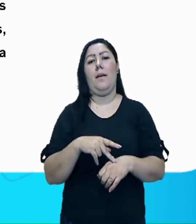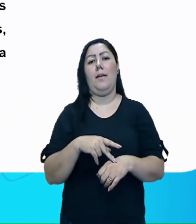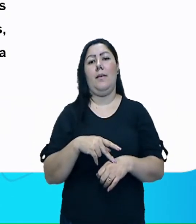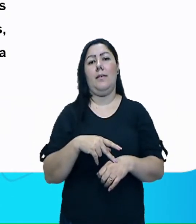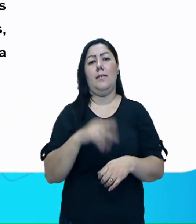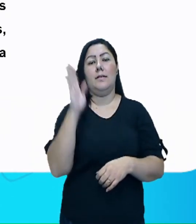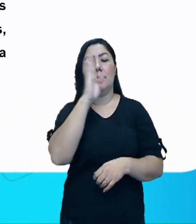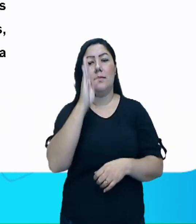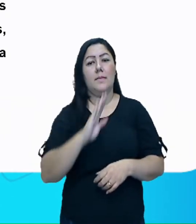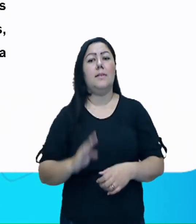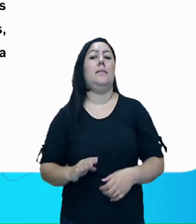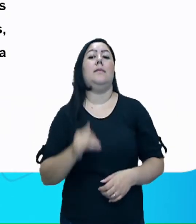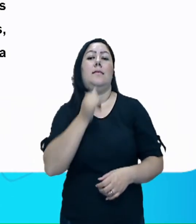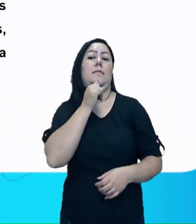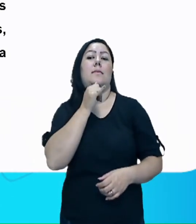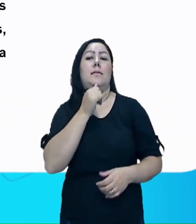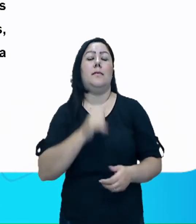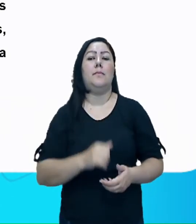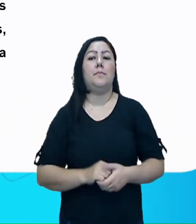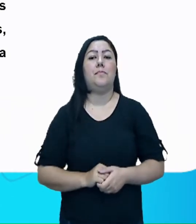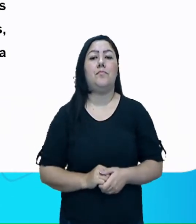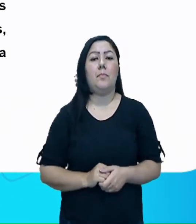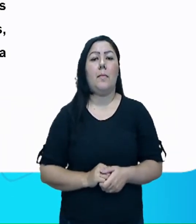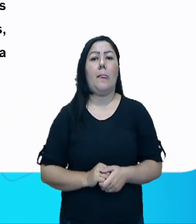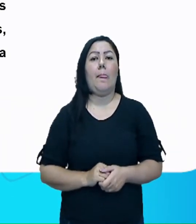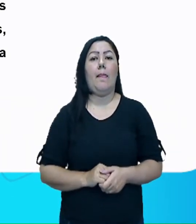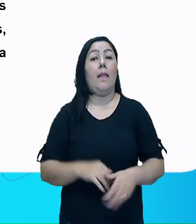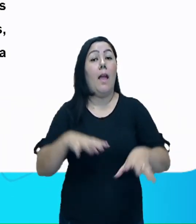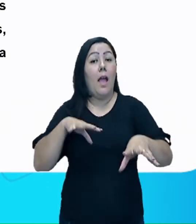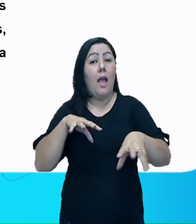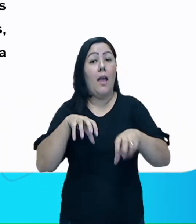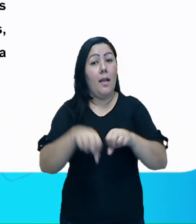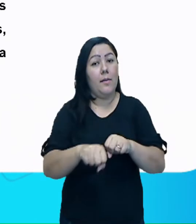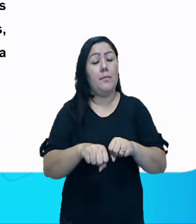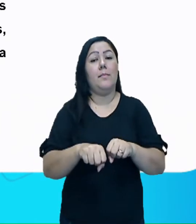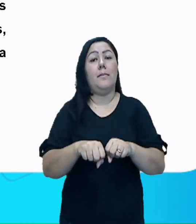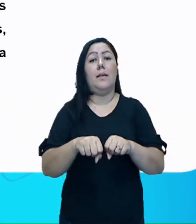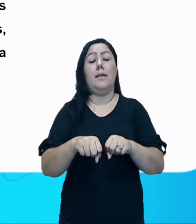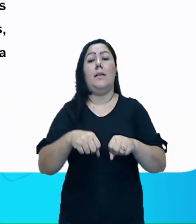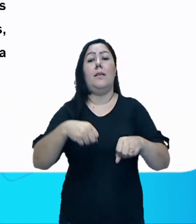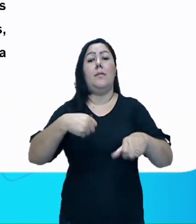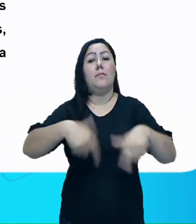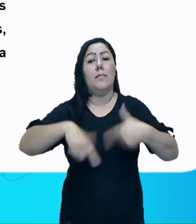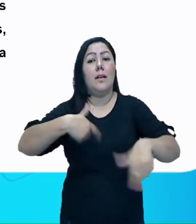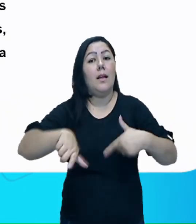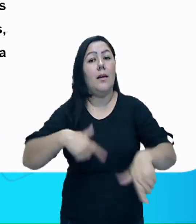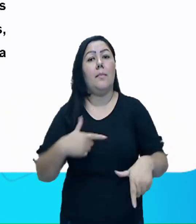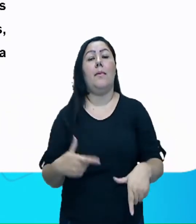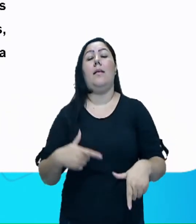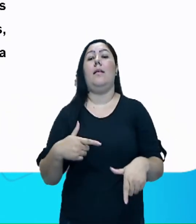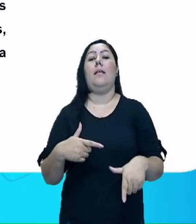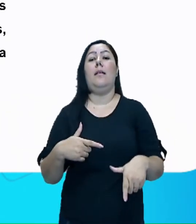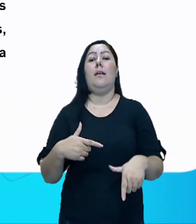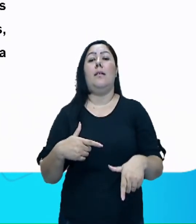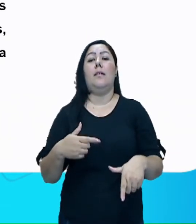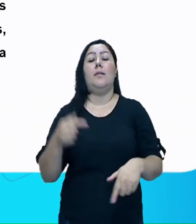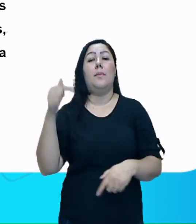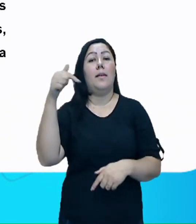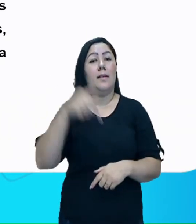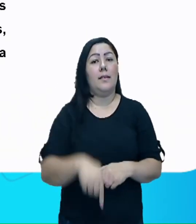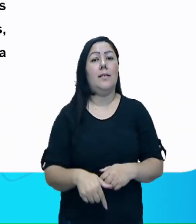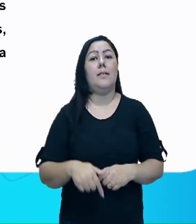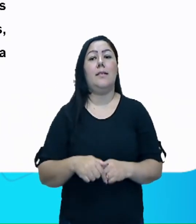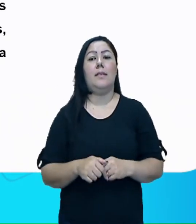Brasil não é fixo. Imigrantes trabalham, mas também consomem. Além disso, eles